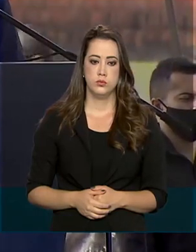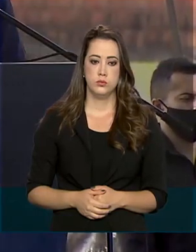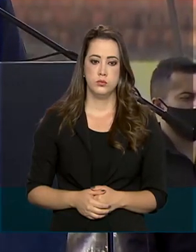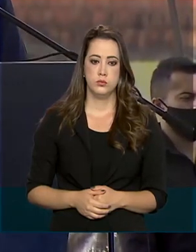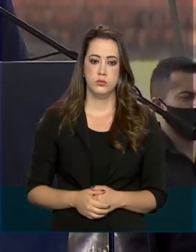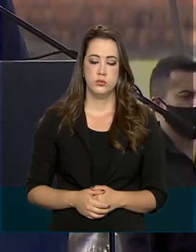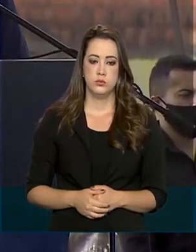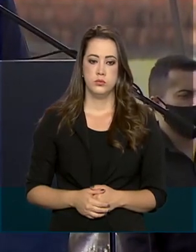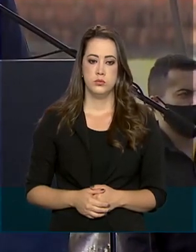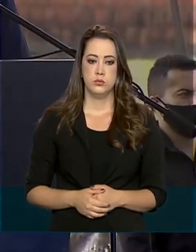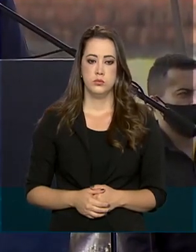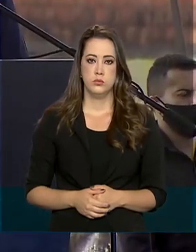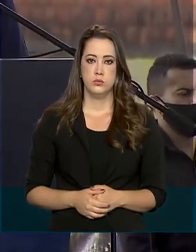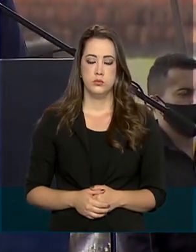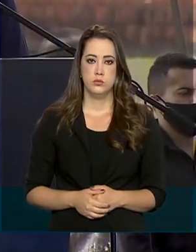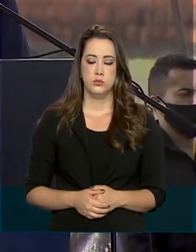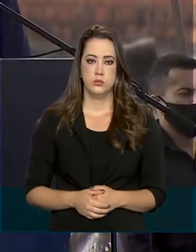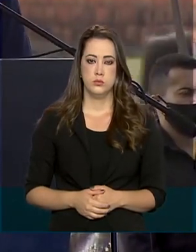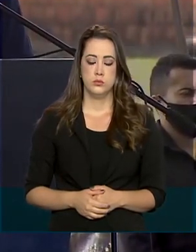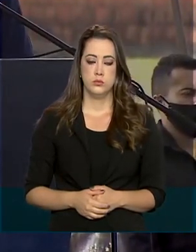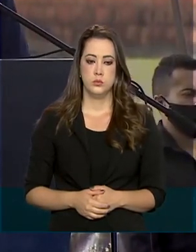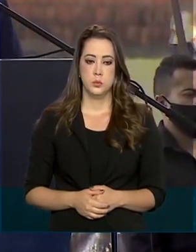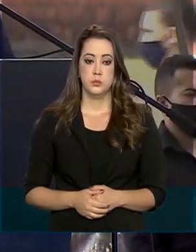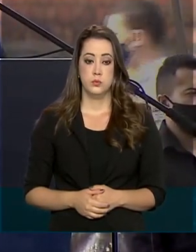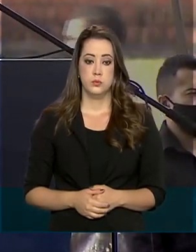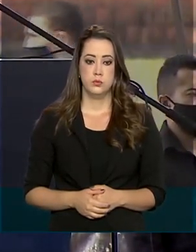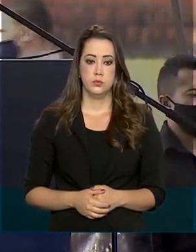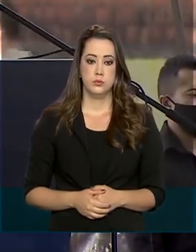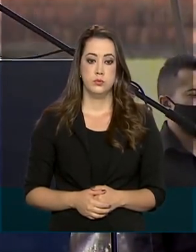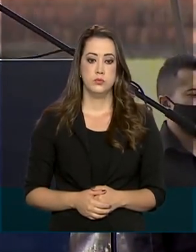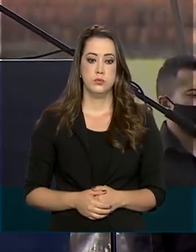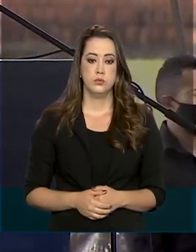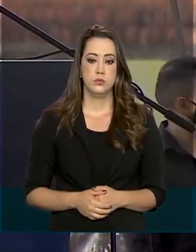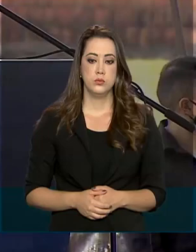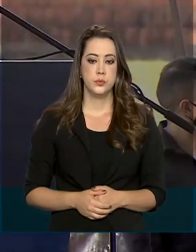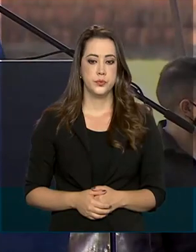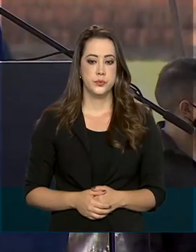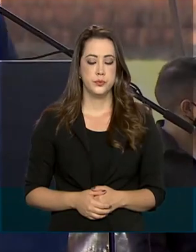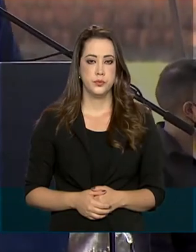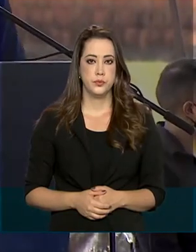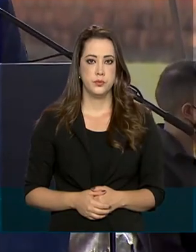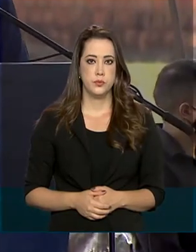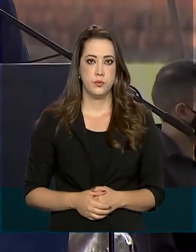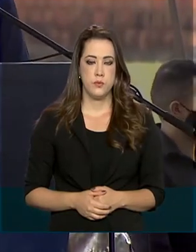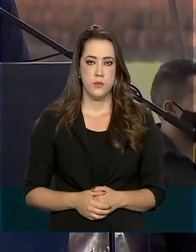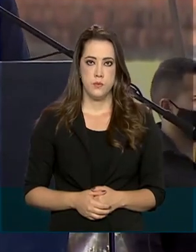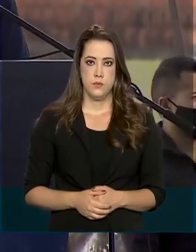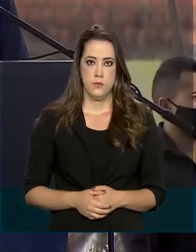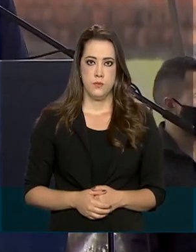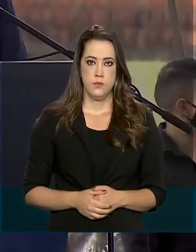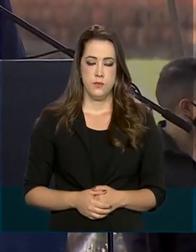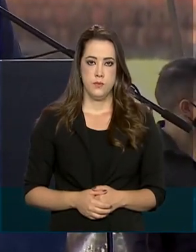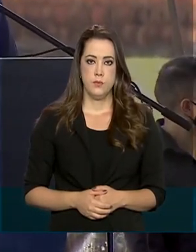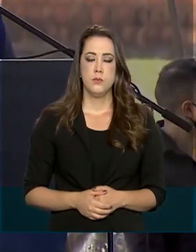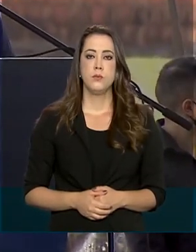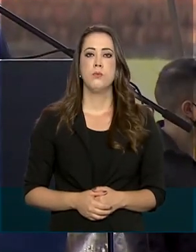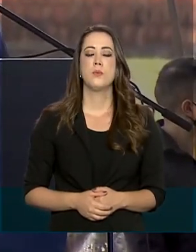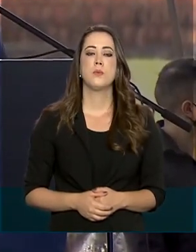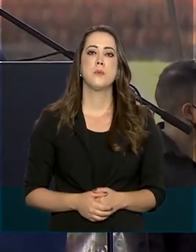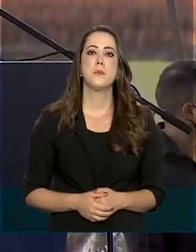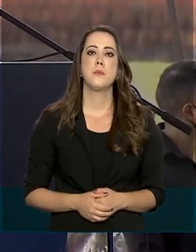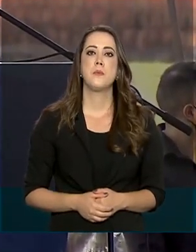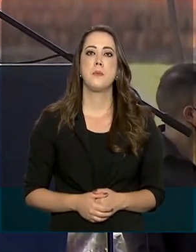armas ilegais. E vale a pena lembrar, não por coincidência, de maio para cá,